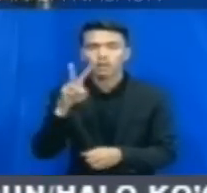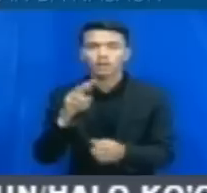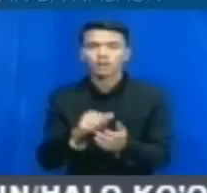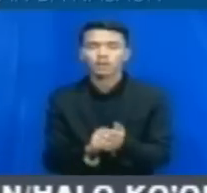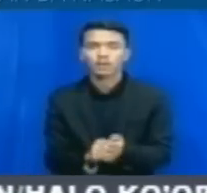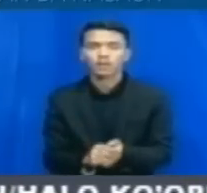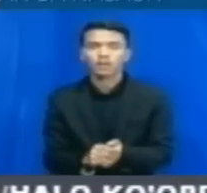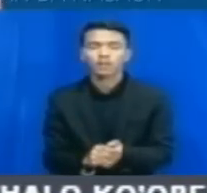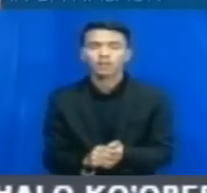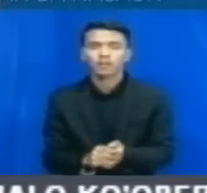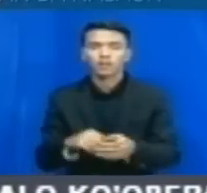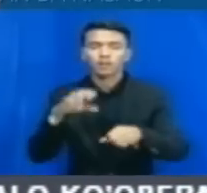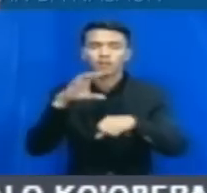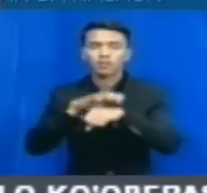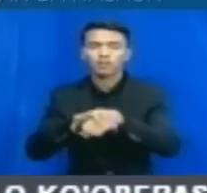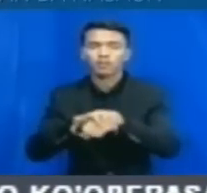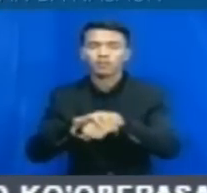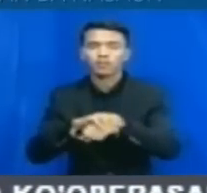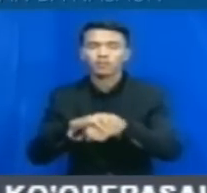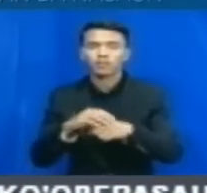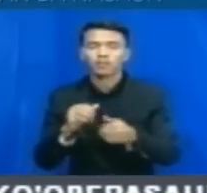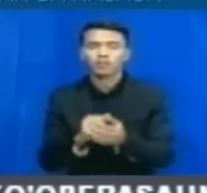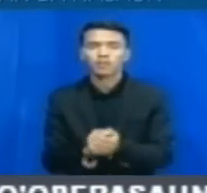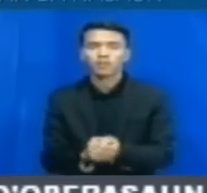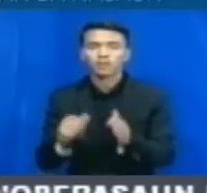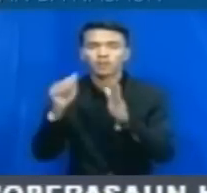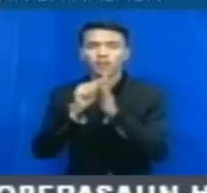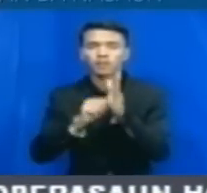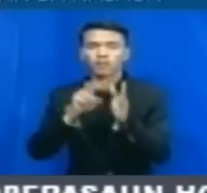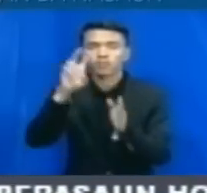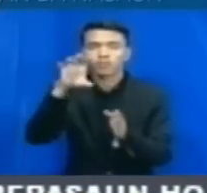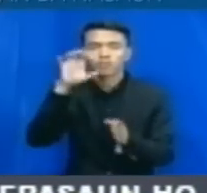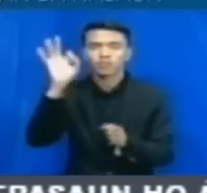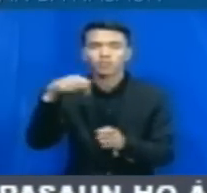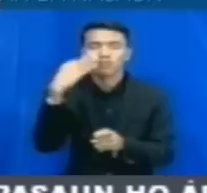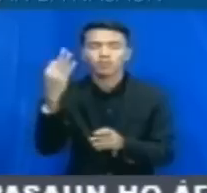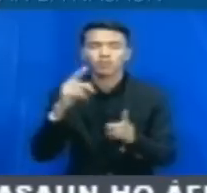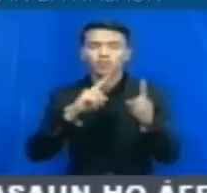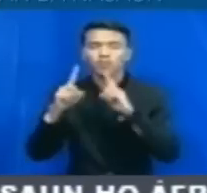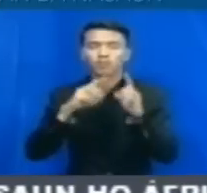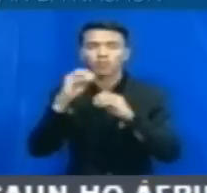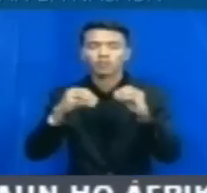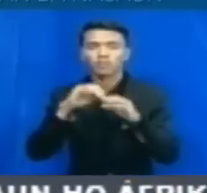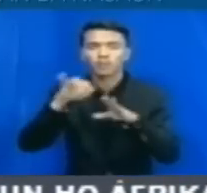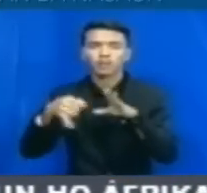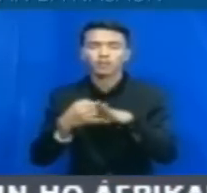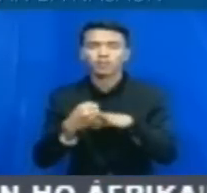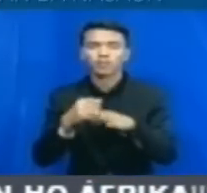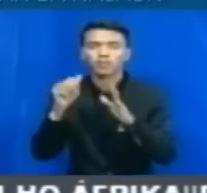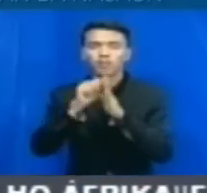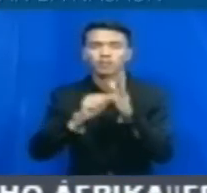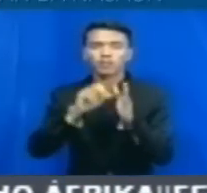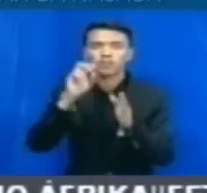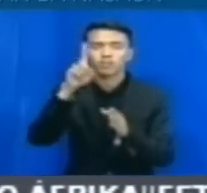provas atau saudi flagrante delito los kalai. Ya artigo 219 kuliah kuanda flagrante delito, inclui artigo